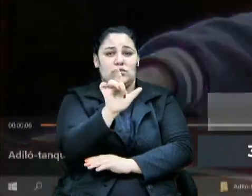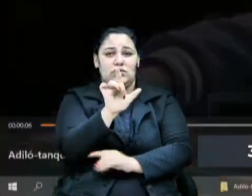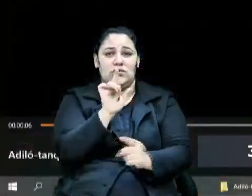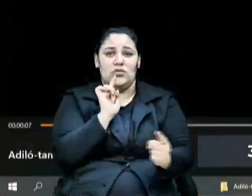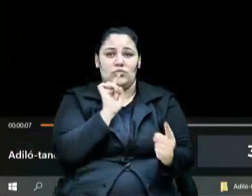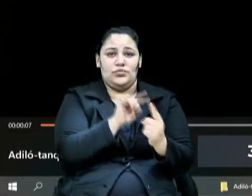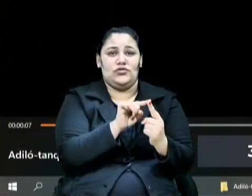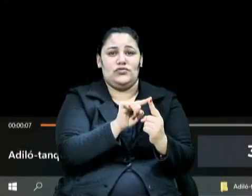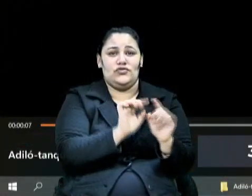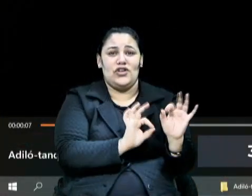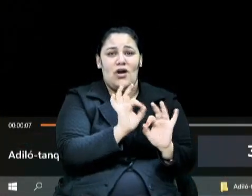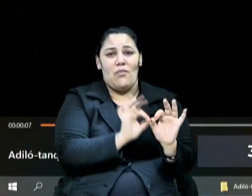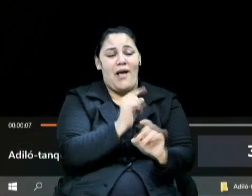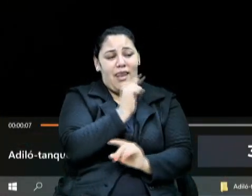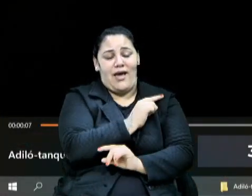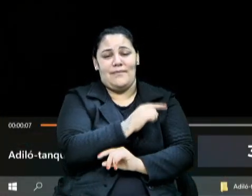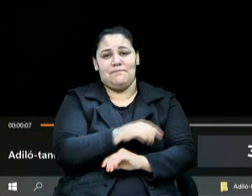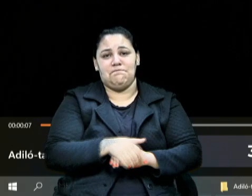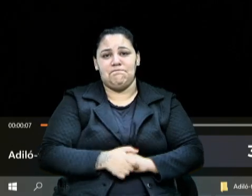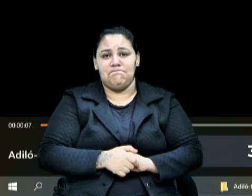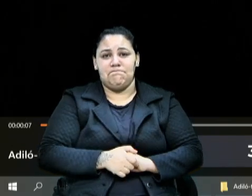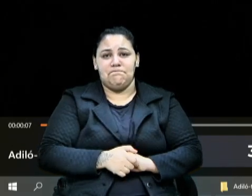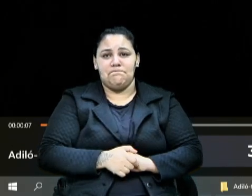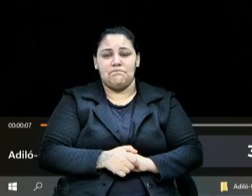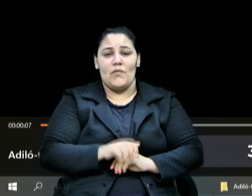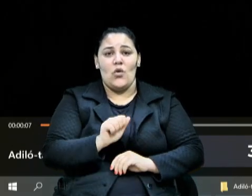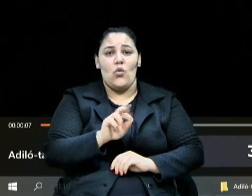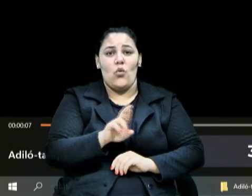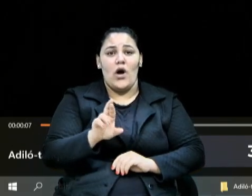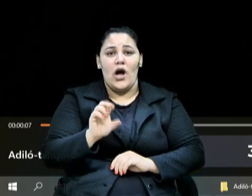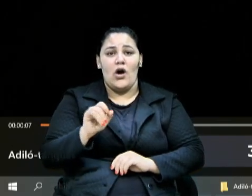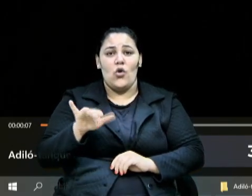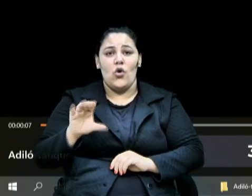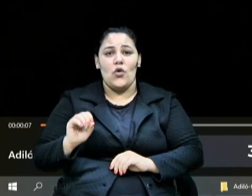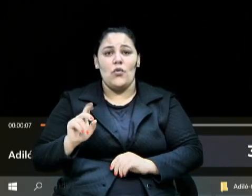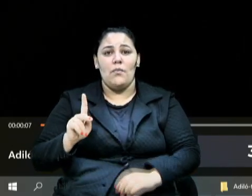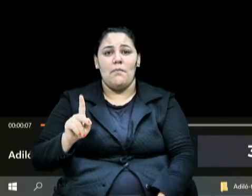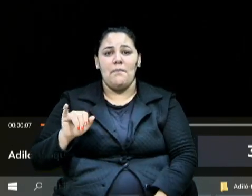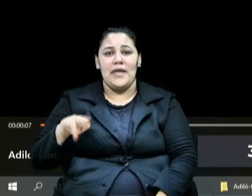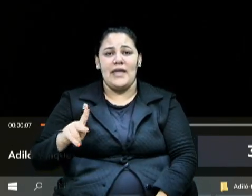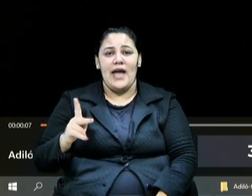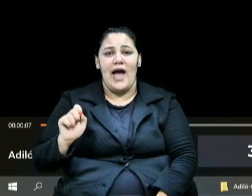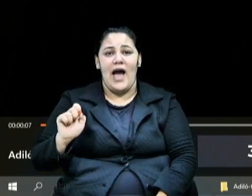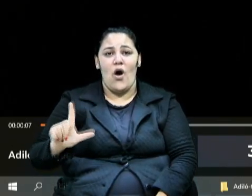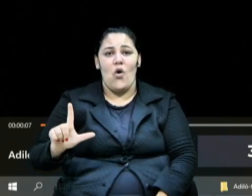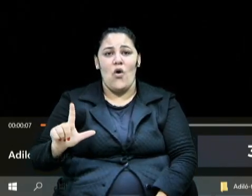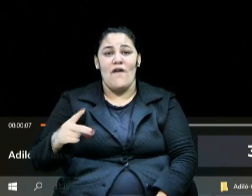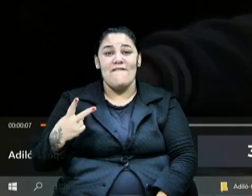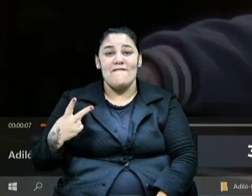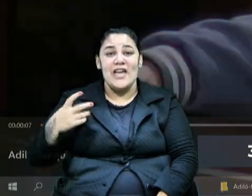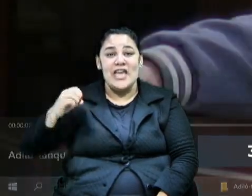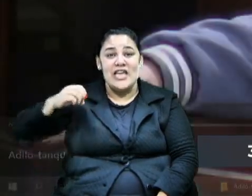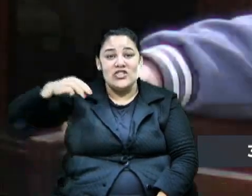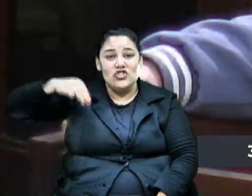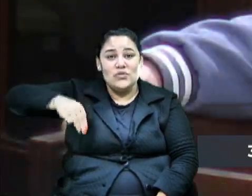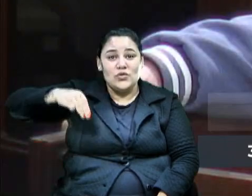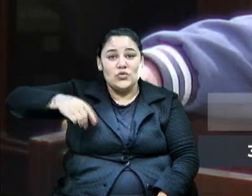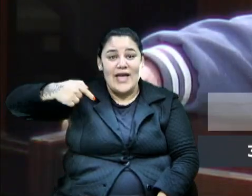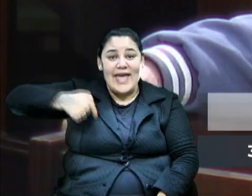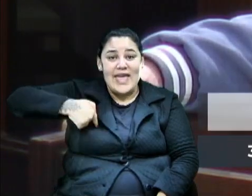esse objetivo. O Arroio Pinhal, vereador Juliano, em 20 minutos eu